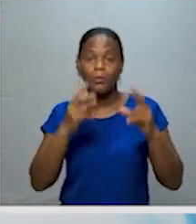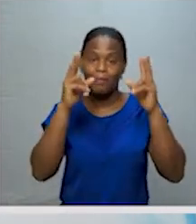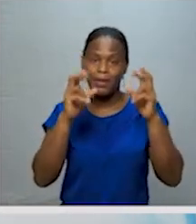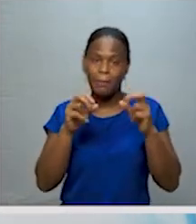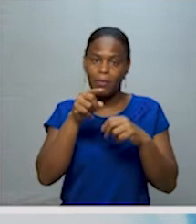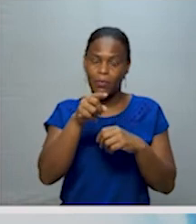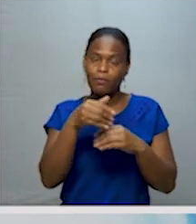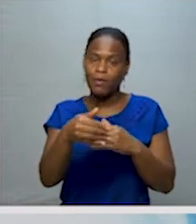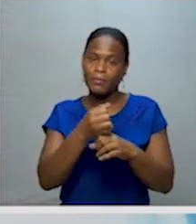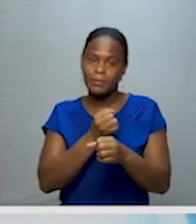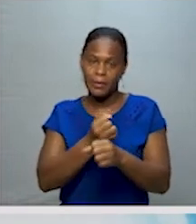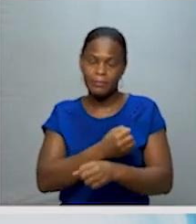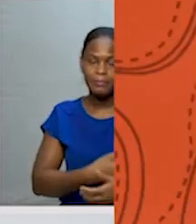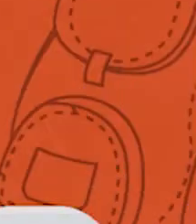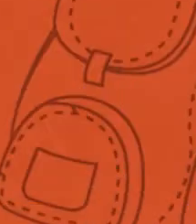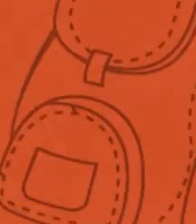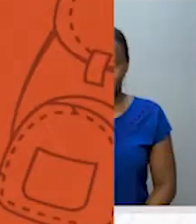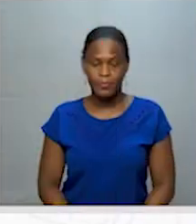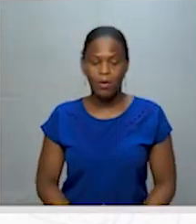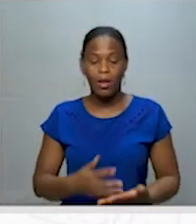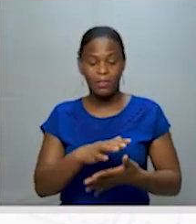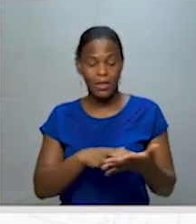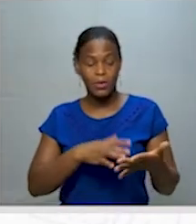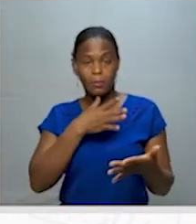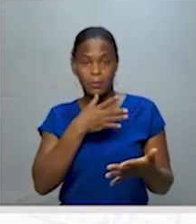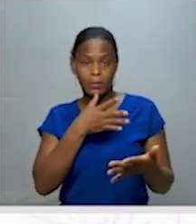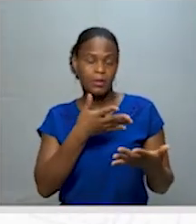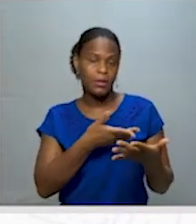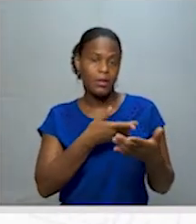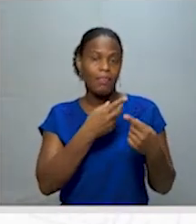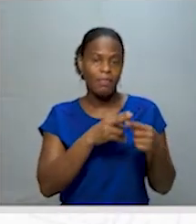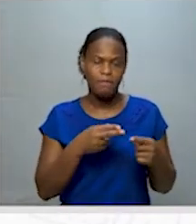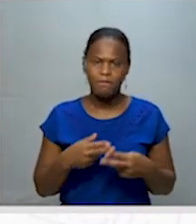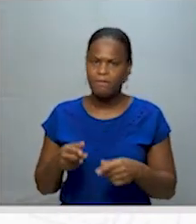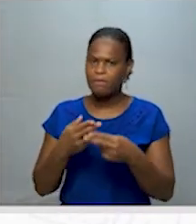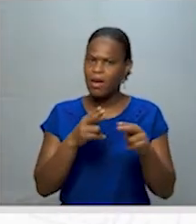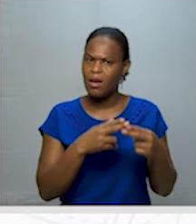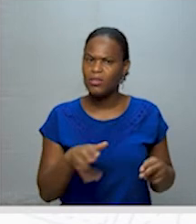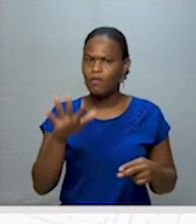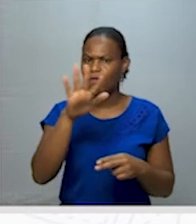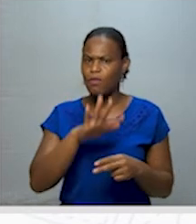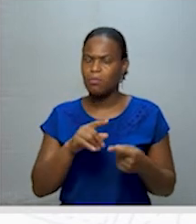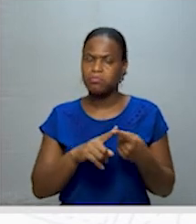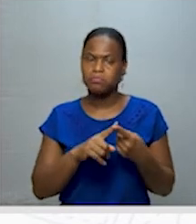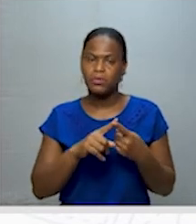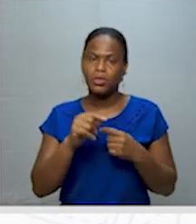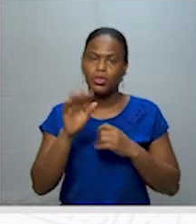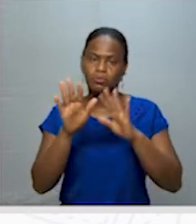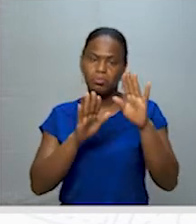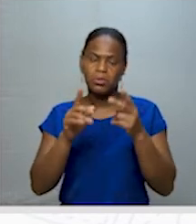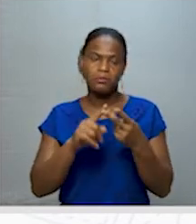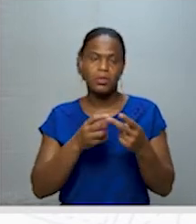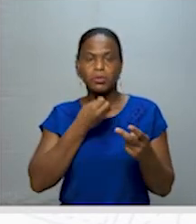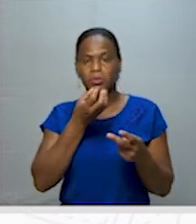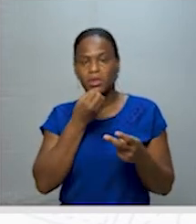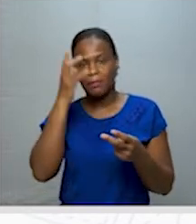tema que você vai trabalhar. O texto dissertativo pode ser de diversos formatos: expositivo,